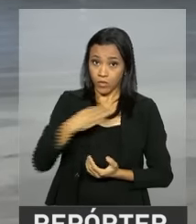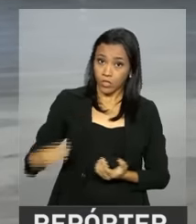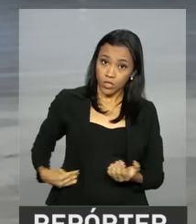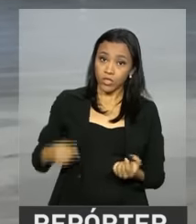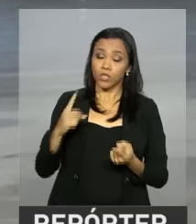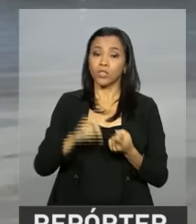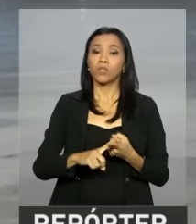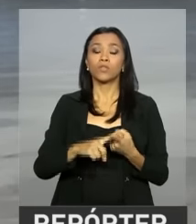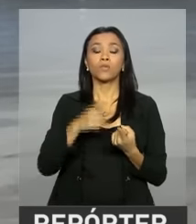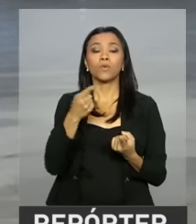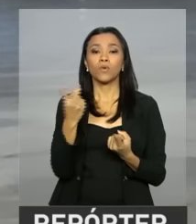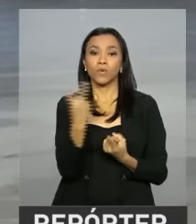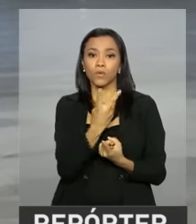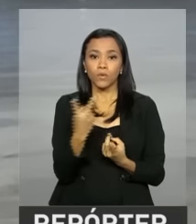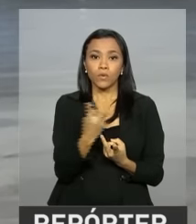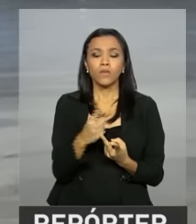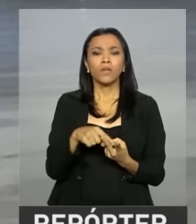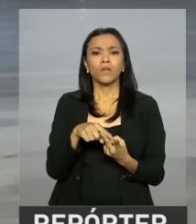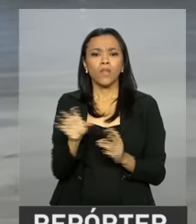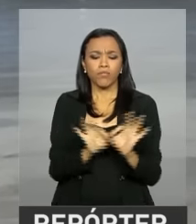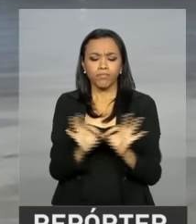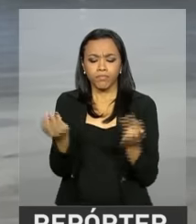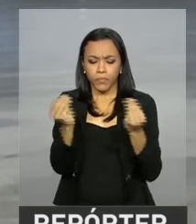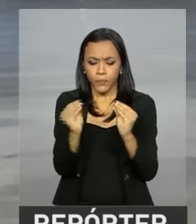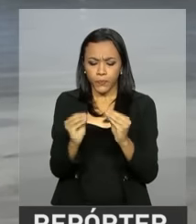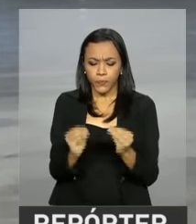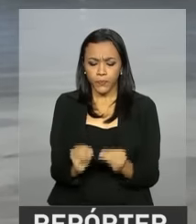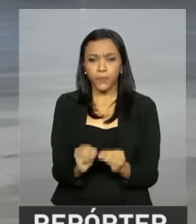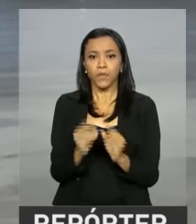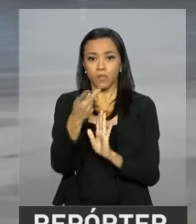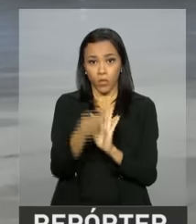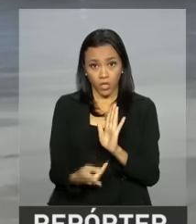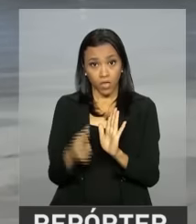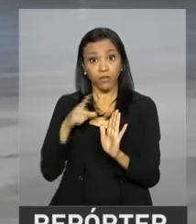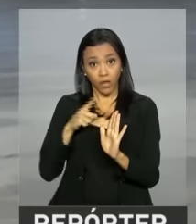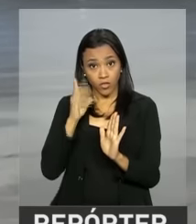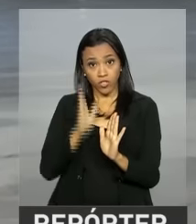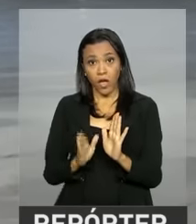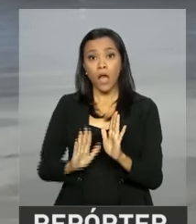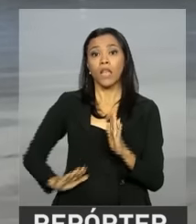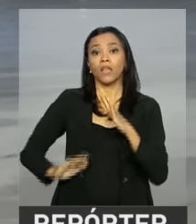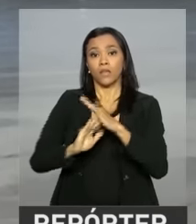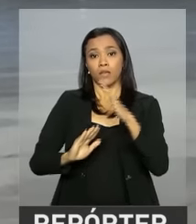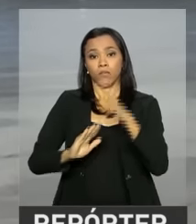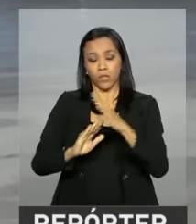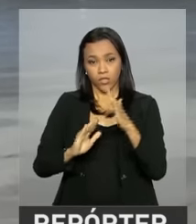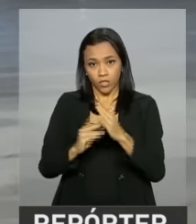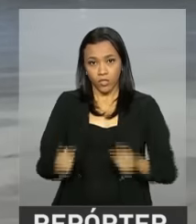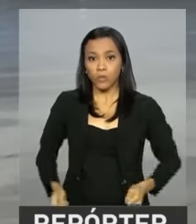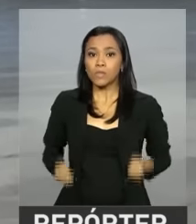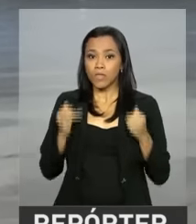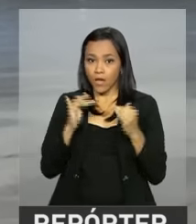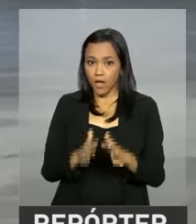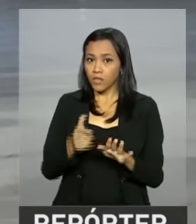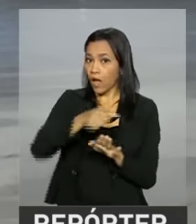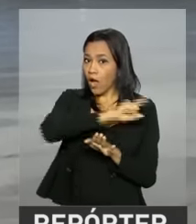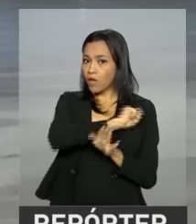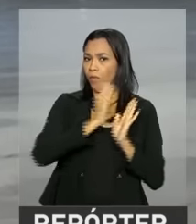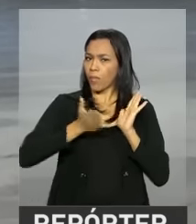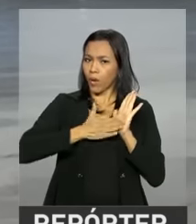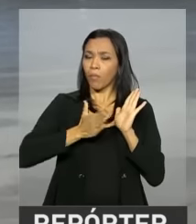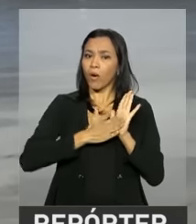ministro da Fazenda ele tem dito que esse projeto ele já vai incluir aquele teto para o aumento dos gastos que está previsto na proposta de emenda